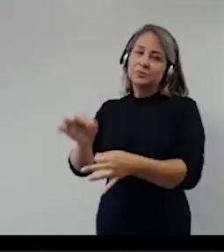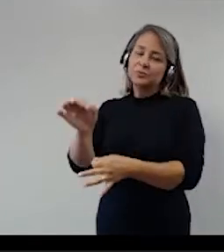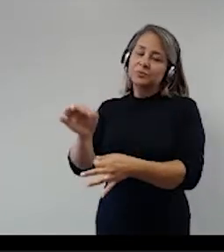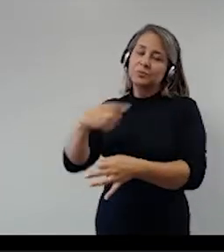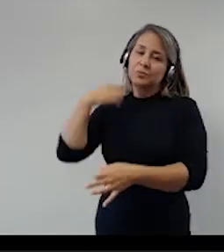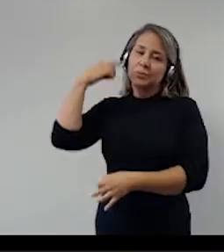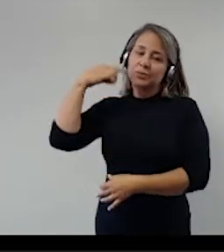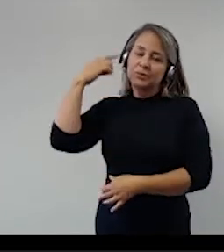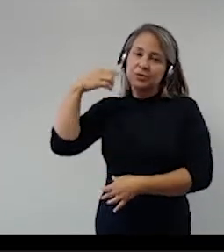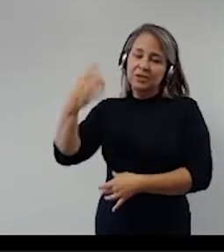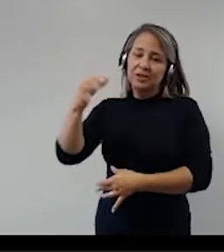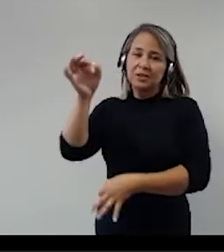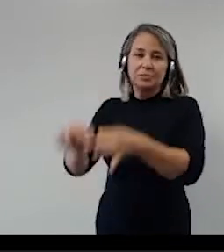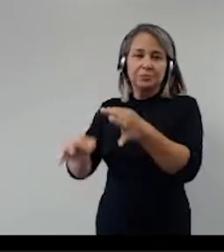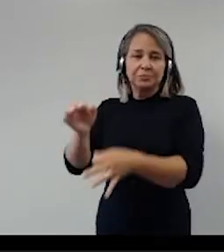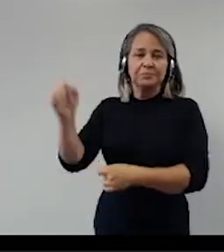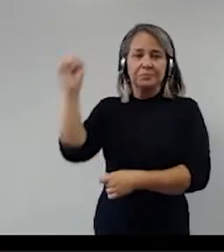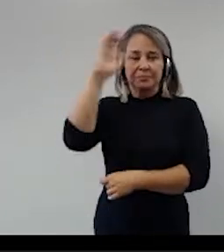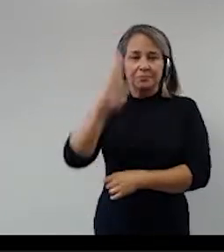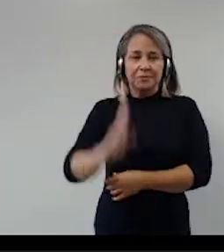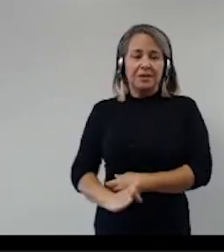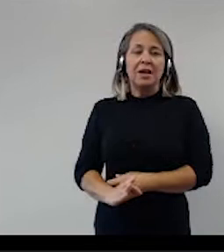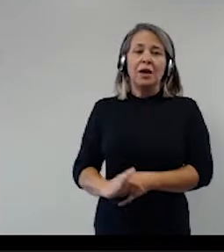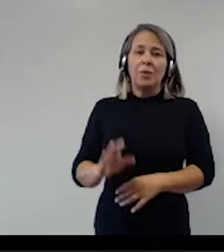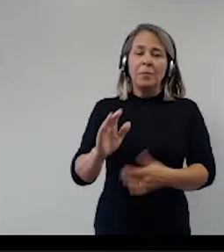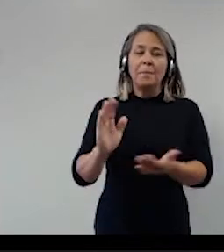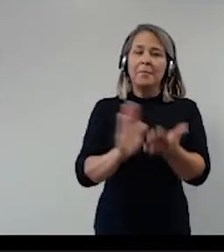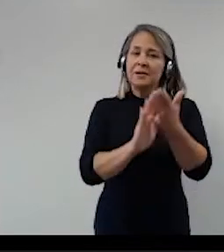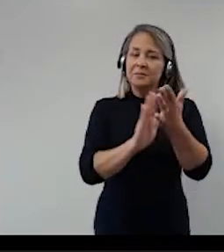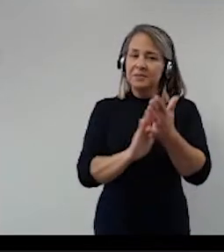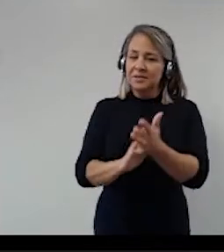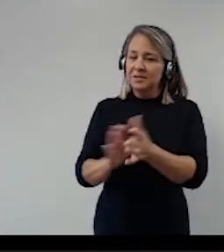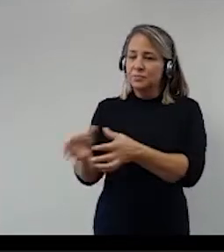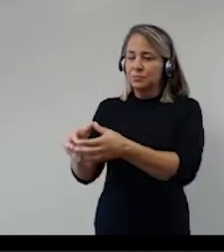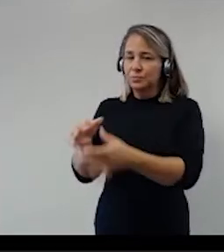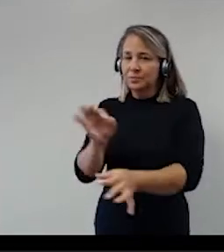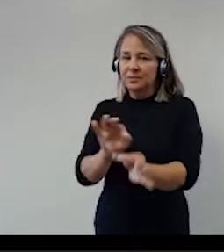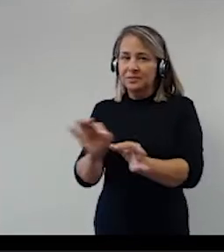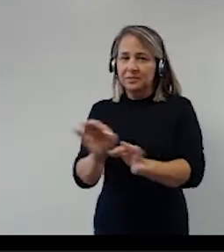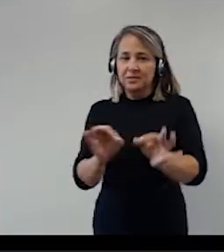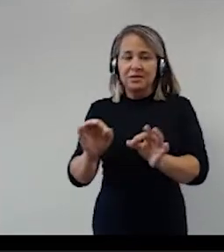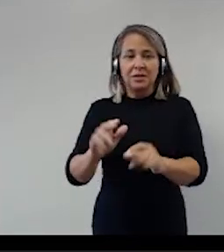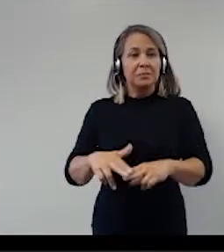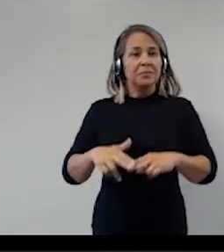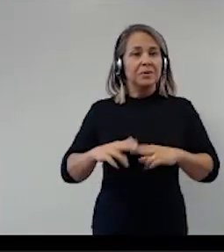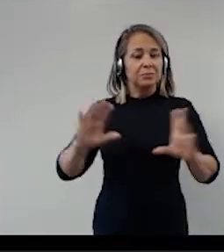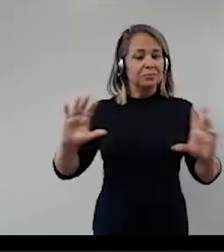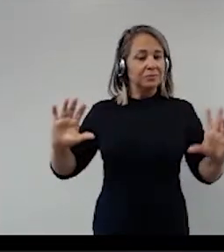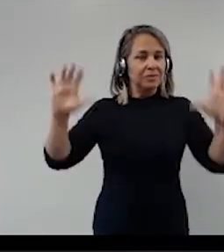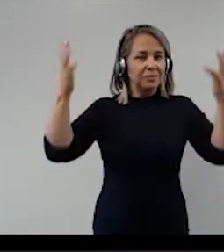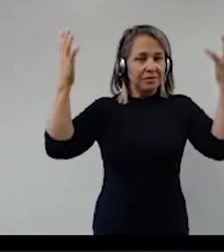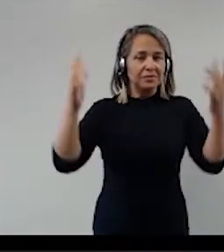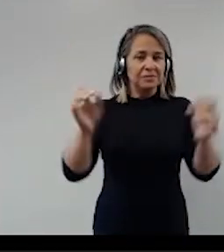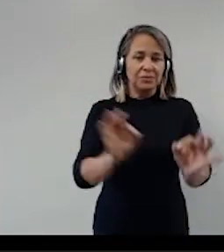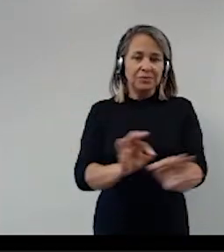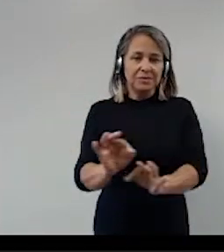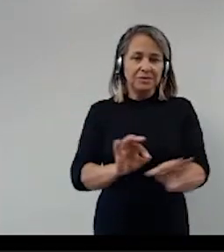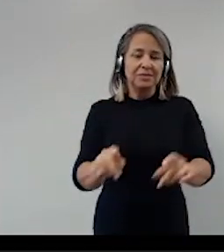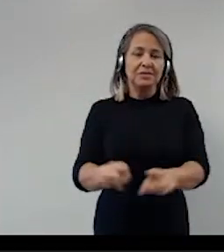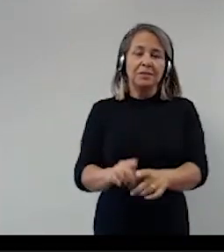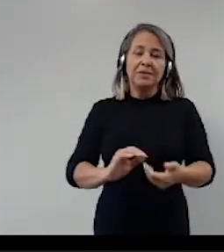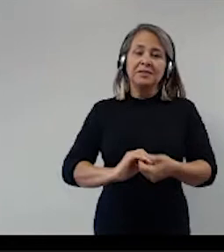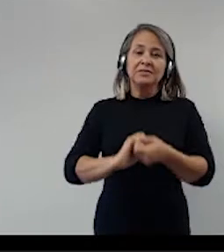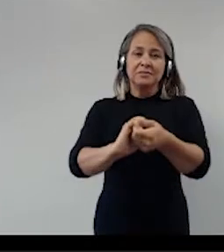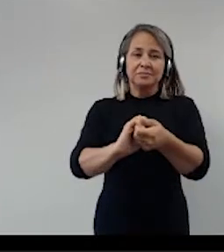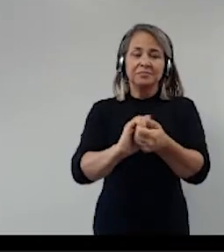Conselho Federal pela sua organização e pelo grande evento que organizaram, e direciono os cumprimentos na